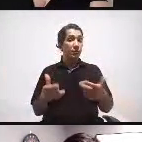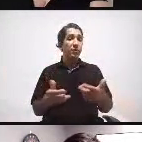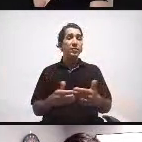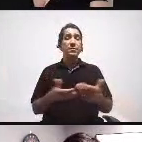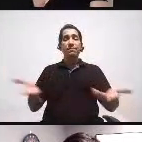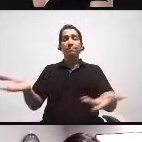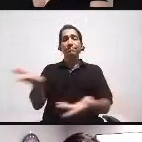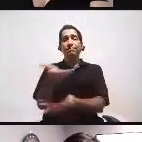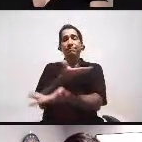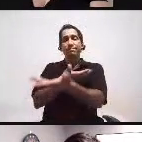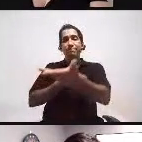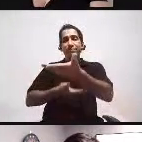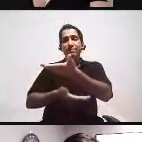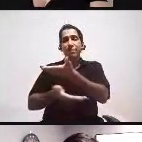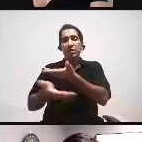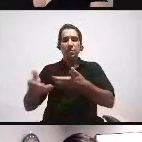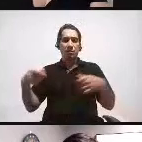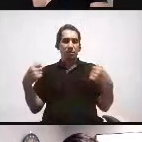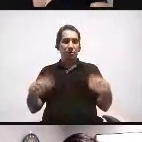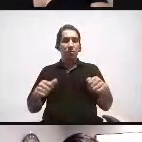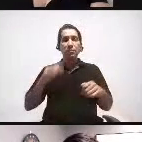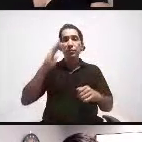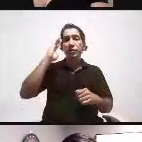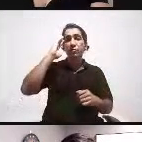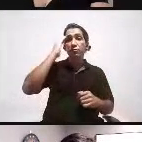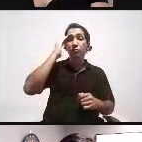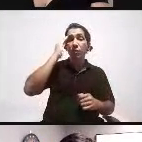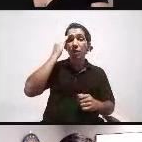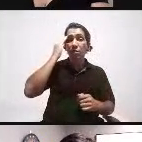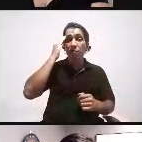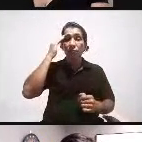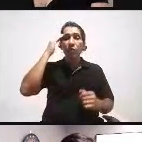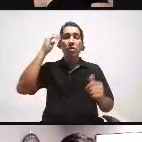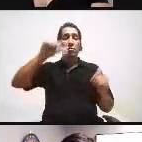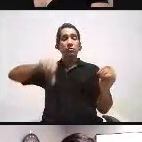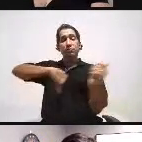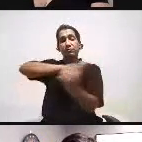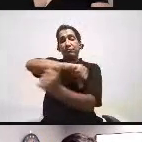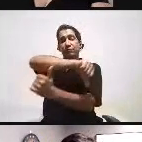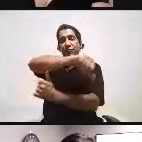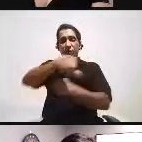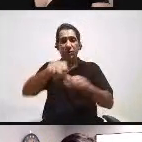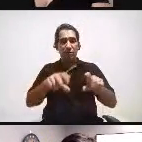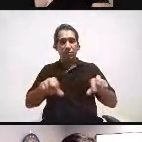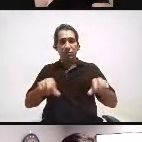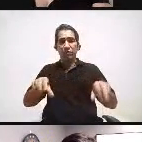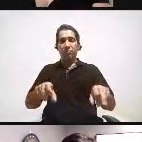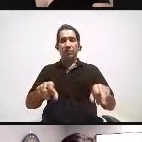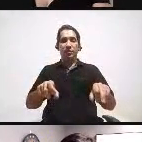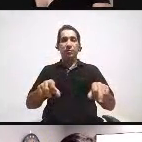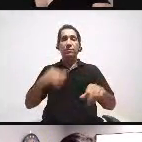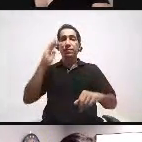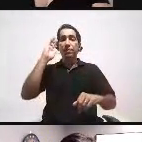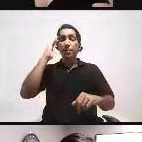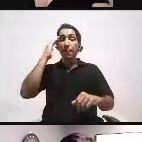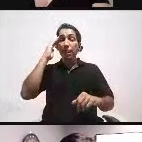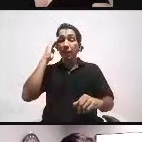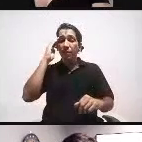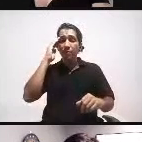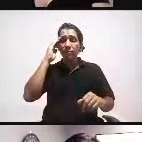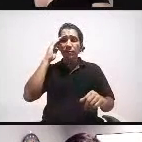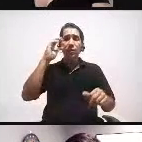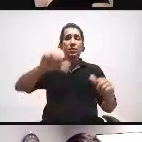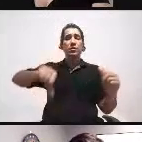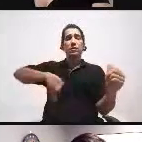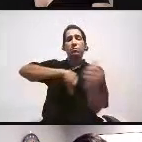de fato, entender primeiro o que é a transformação digital, entender que a transformação digital vai